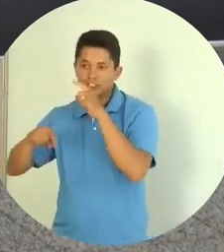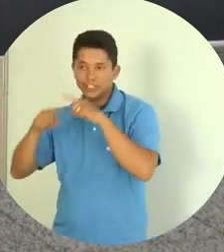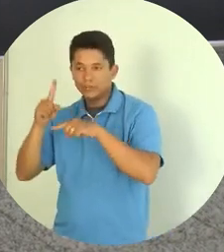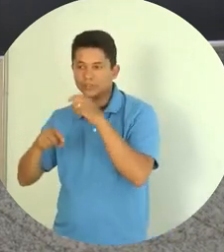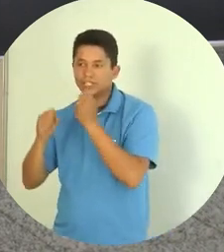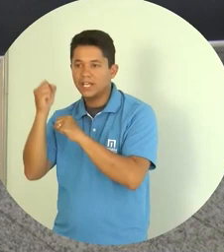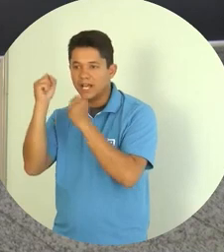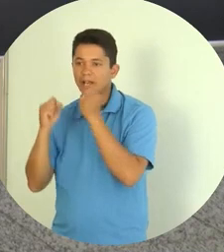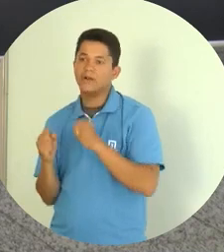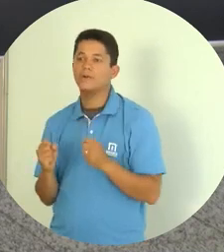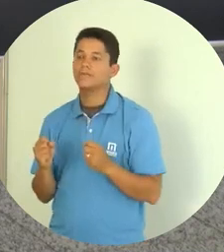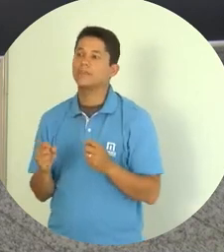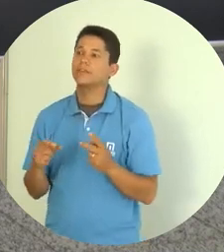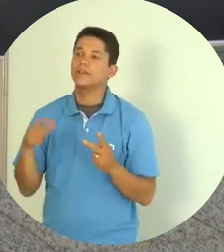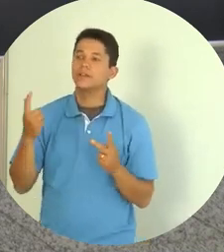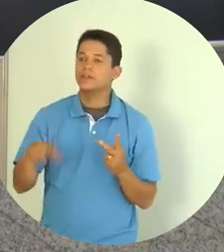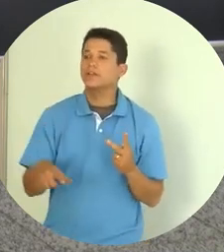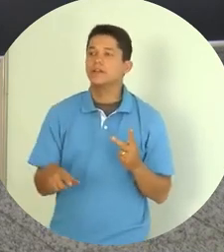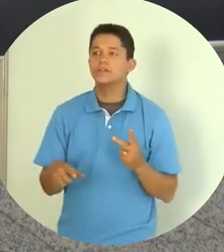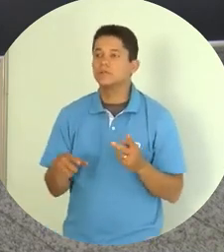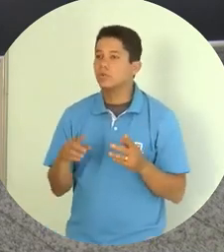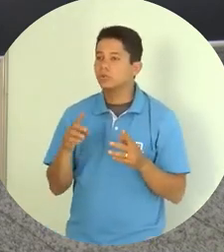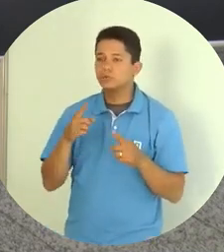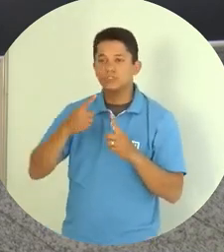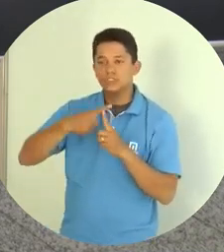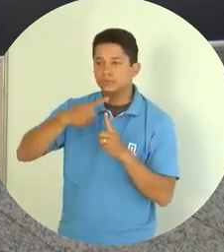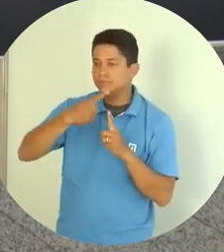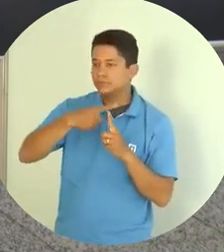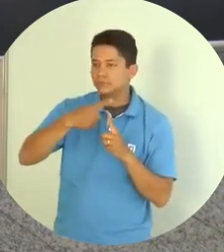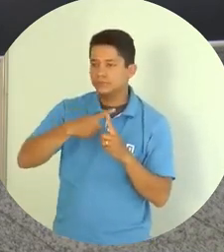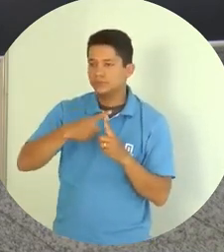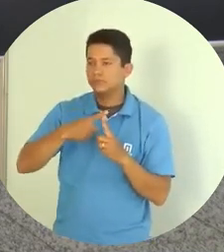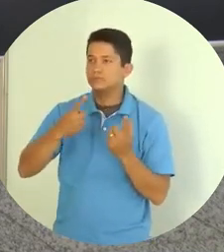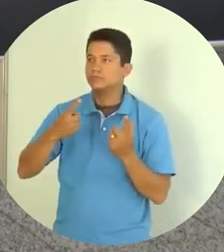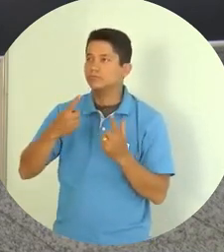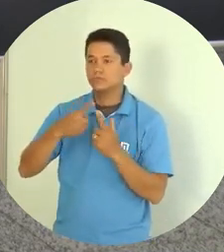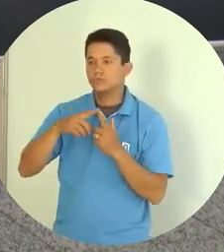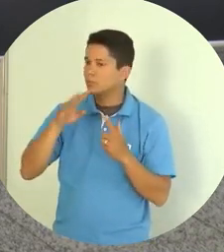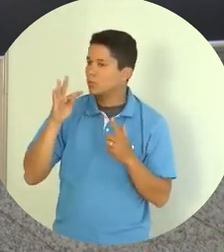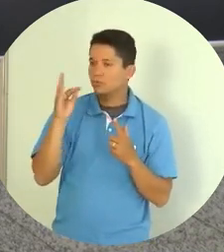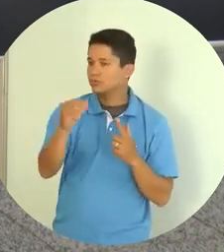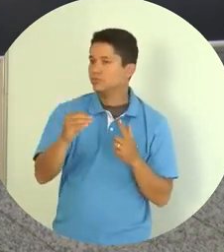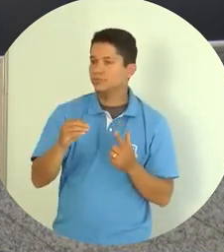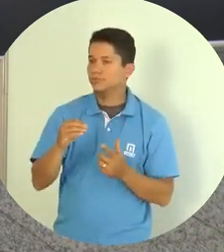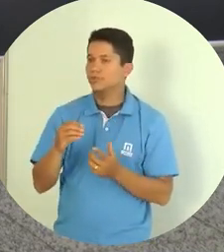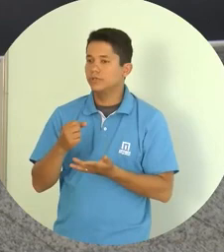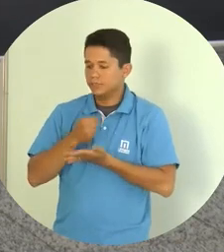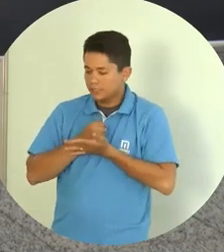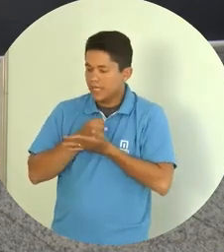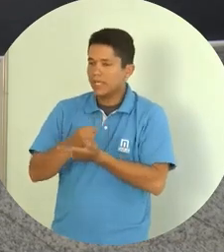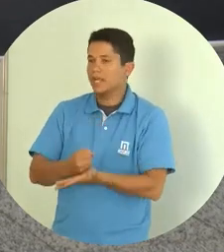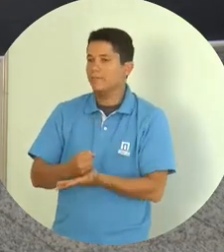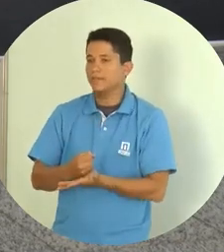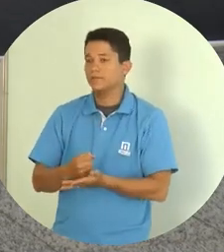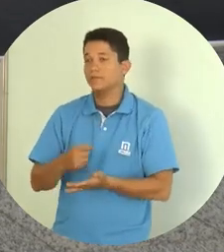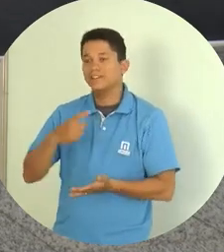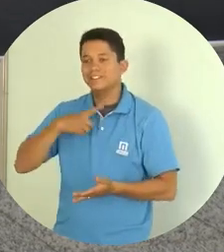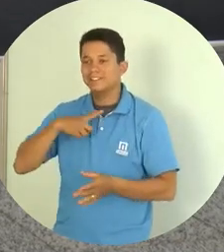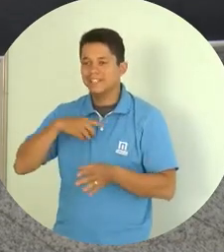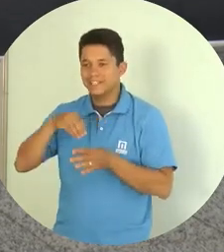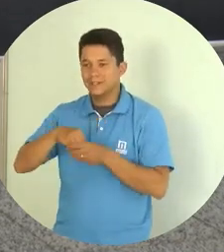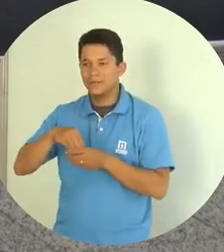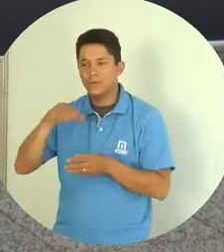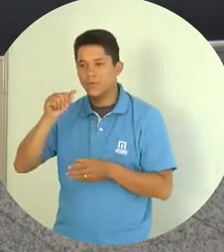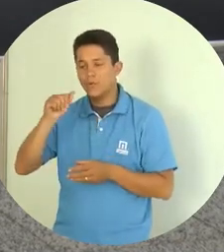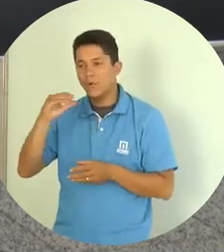que essa tipo de carregamento ocorra. Por a gente ter, né, o aço, a gente, apesar de não levar